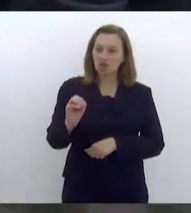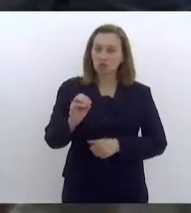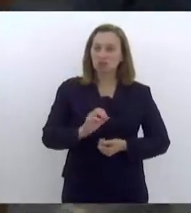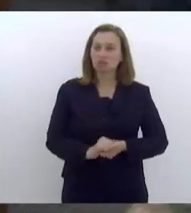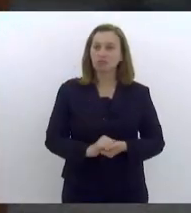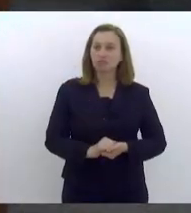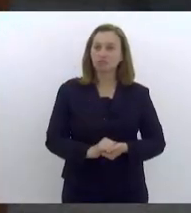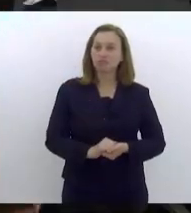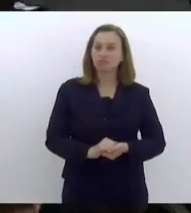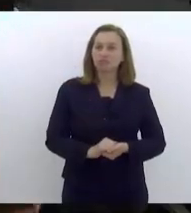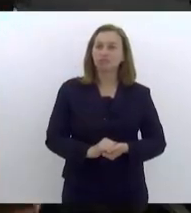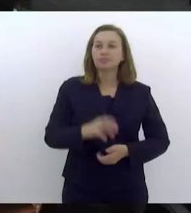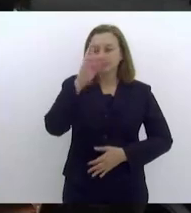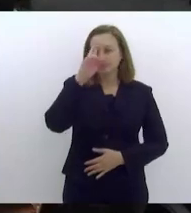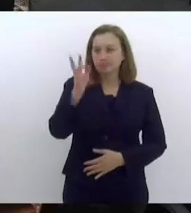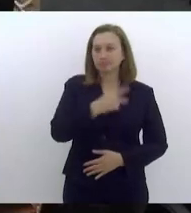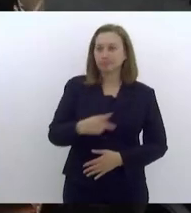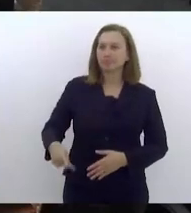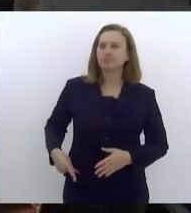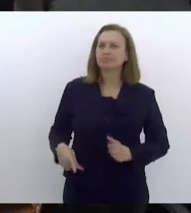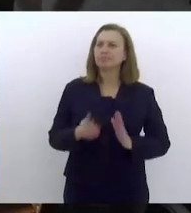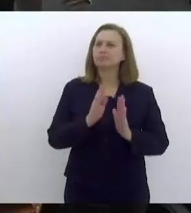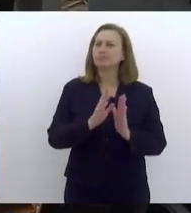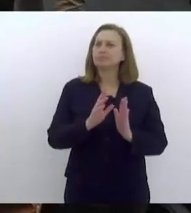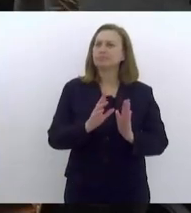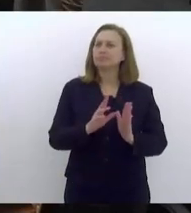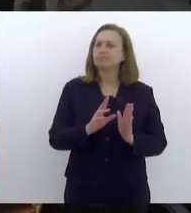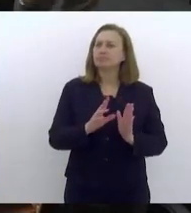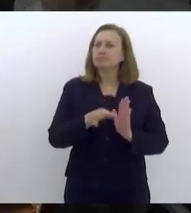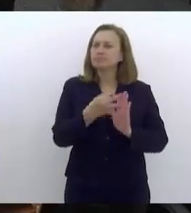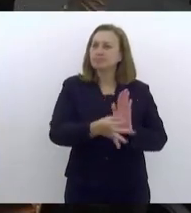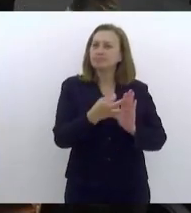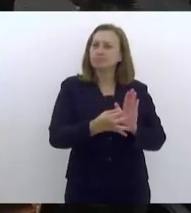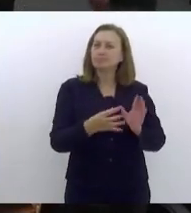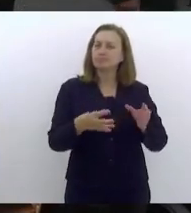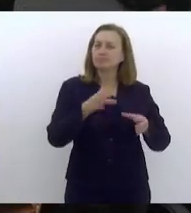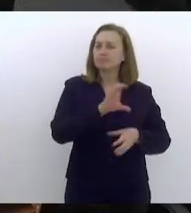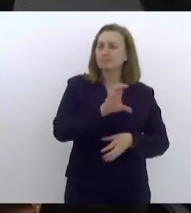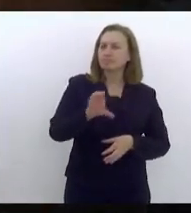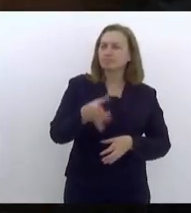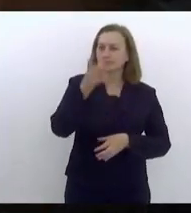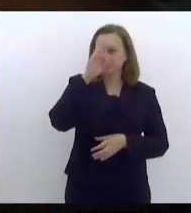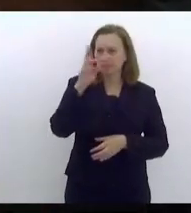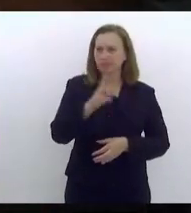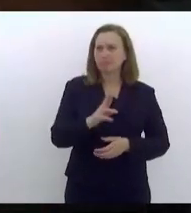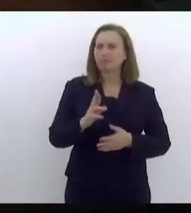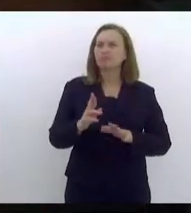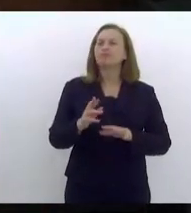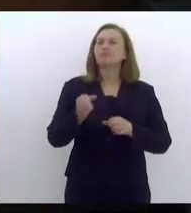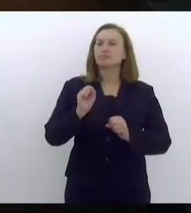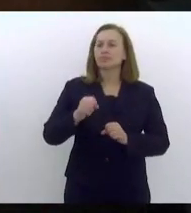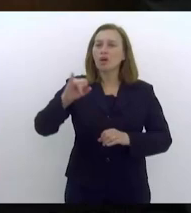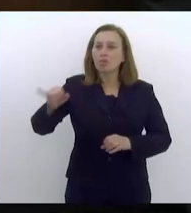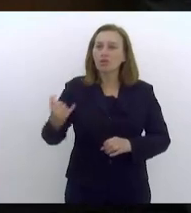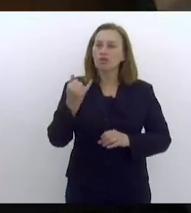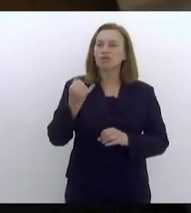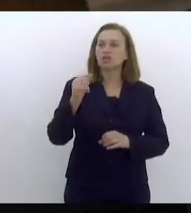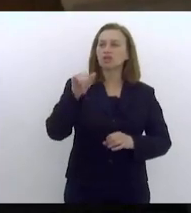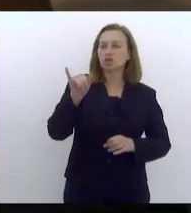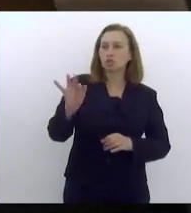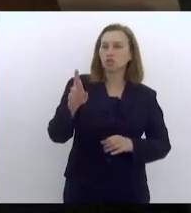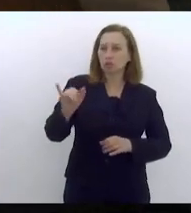Senhora presidente, questão de ordem, me parece que tem parecer da CCJ, né? Isso. Eu vou, aproveitando a fala do deputado Yuri, pedir